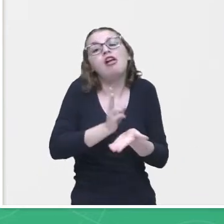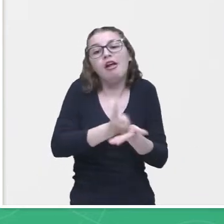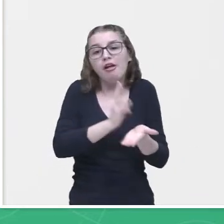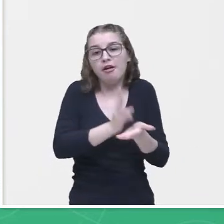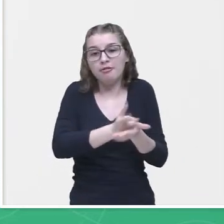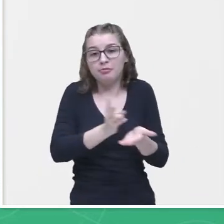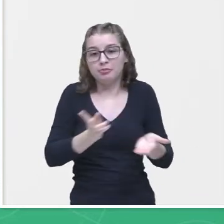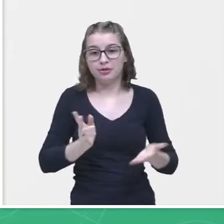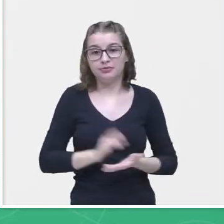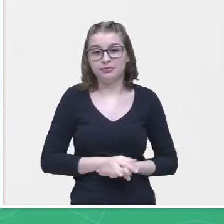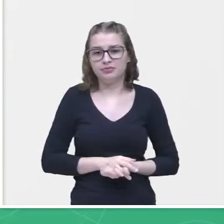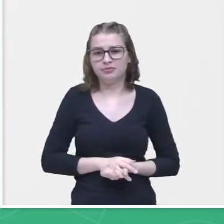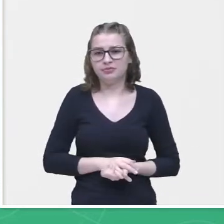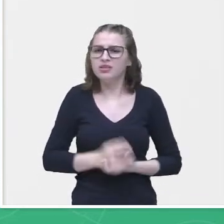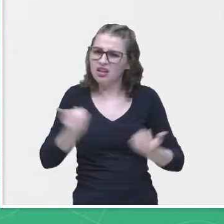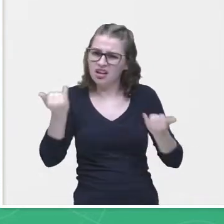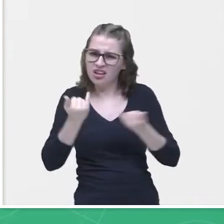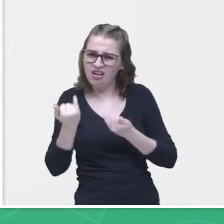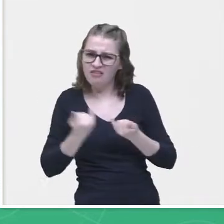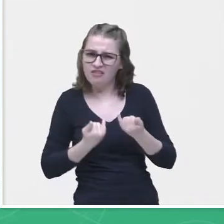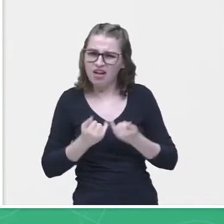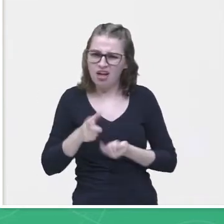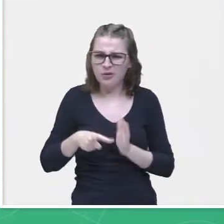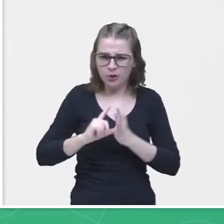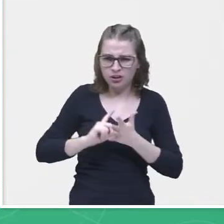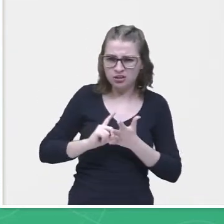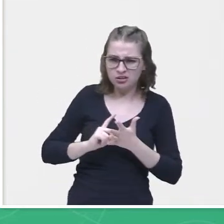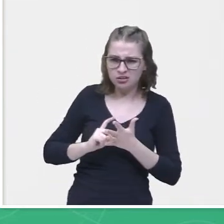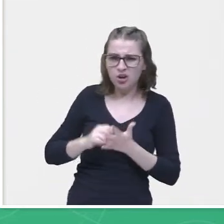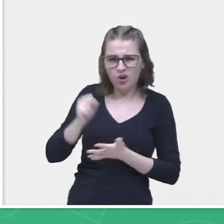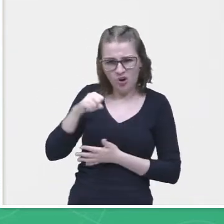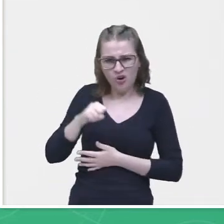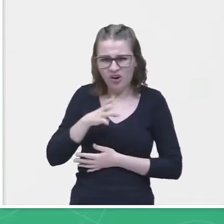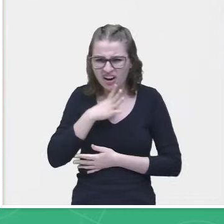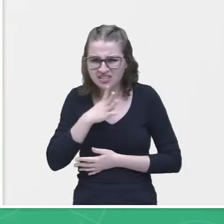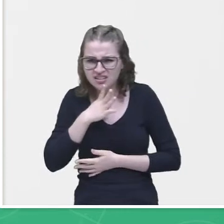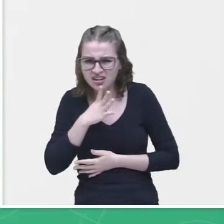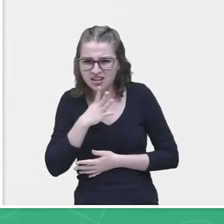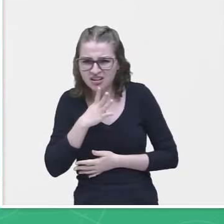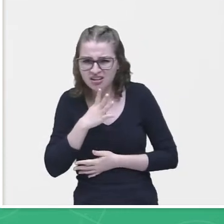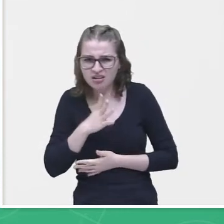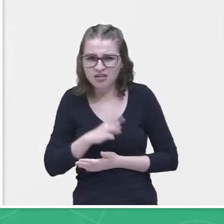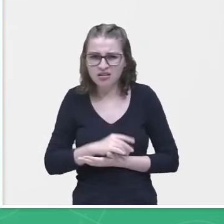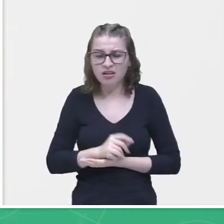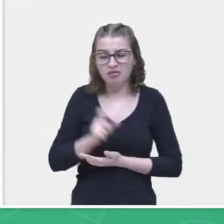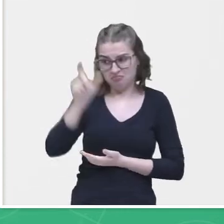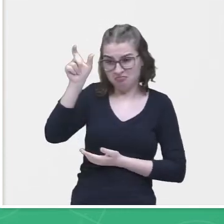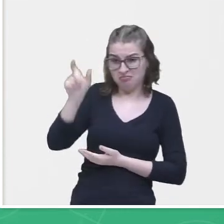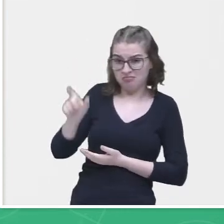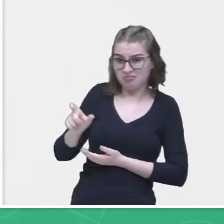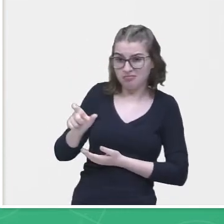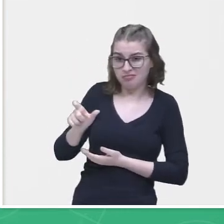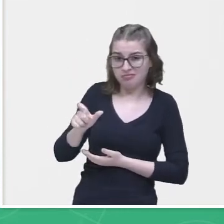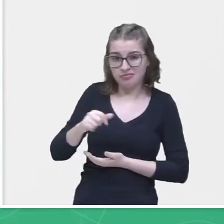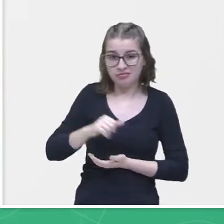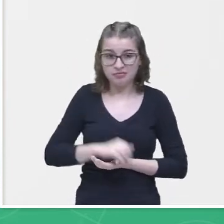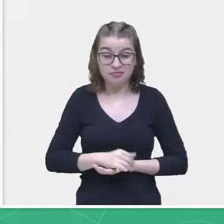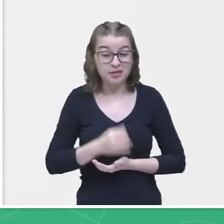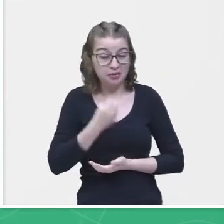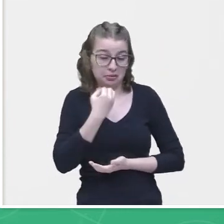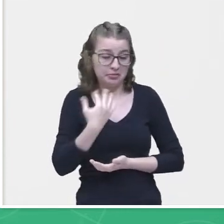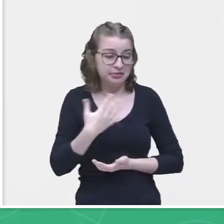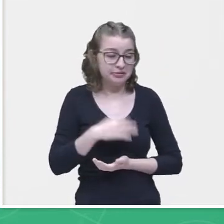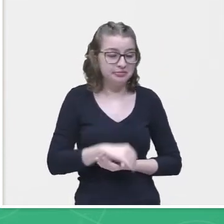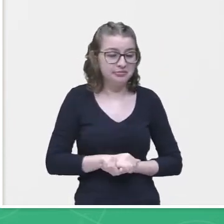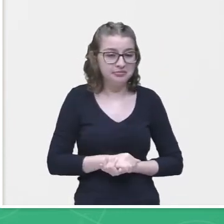sempre. Já ouviu em algum lugar? Já? De quem? Dessa pessoa foi? Que legal.